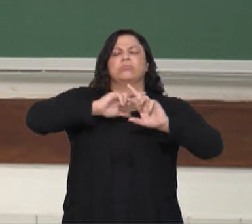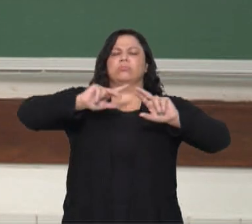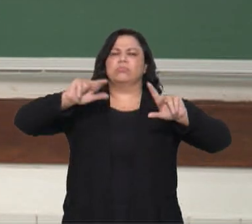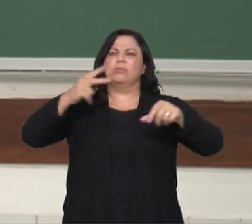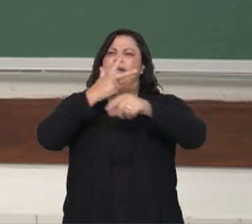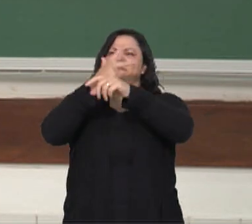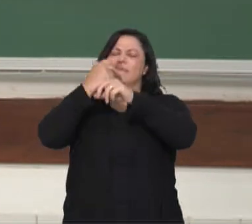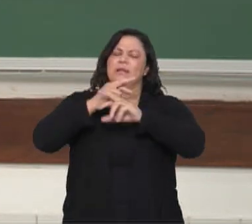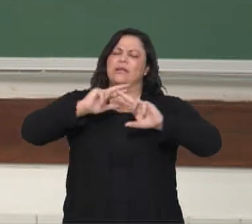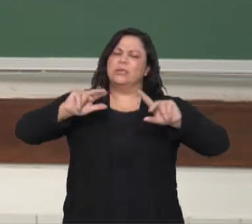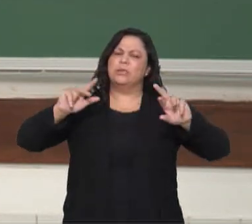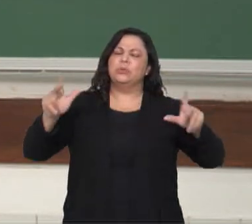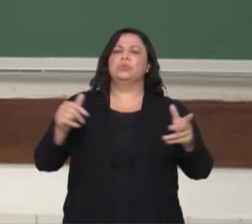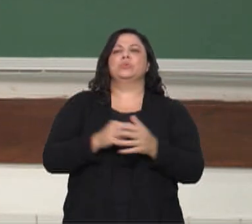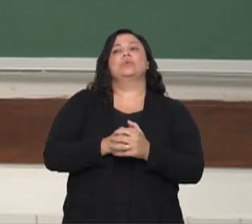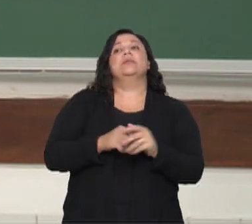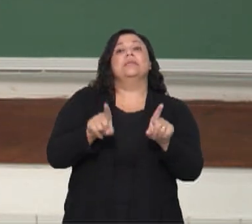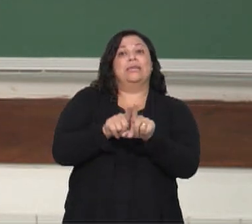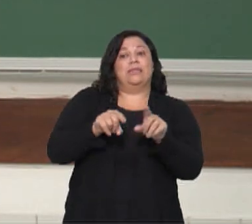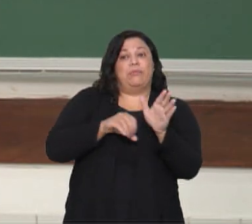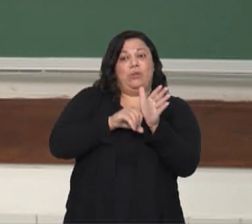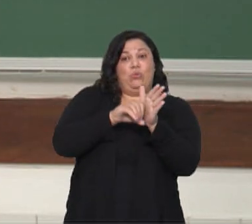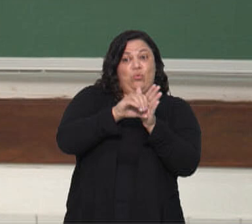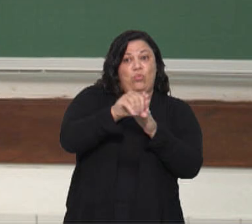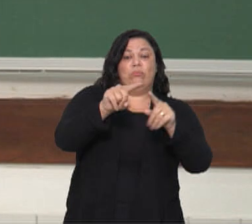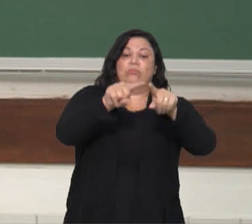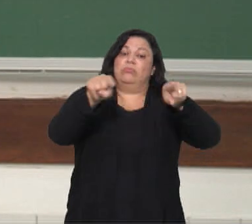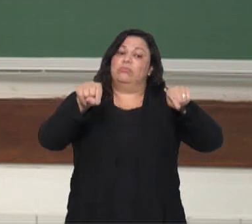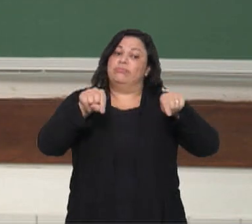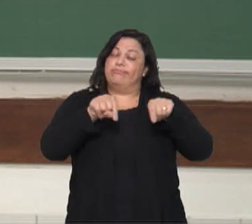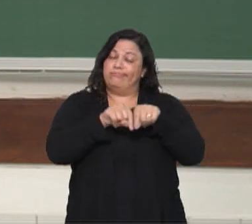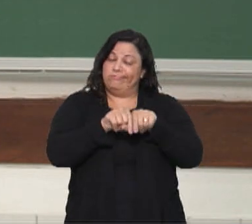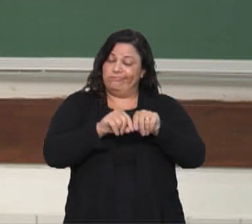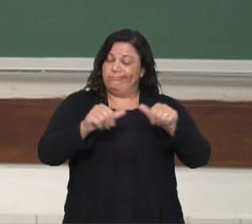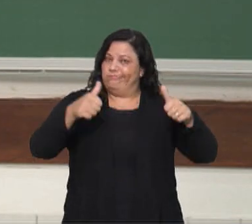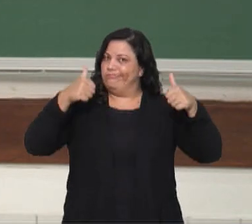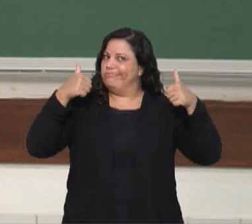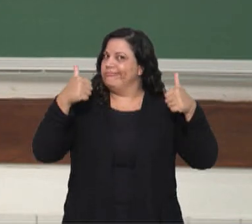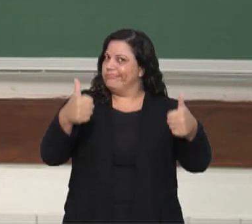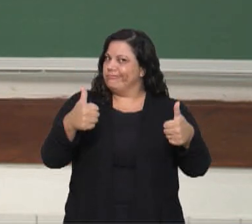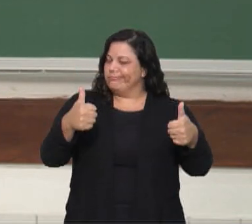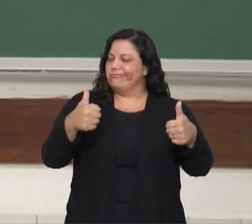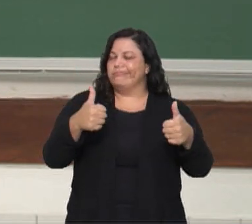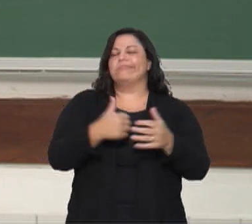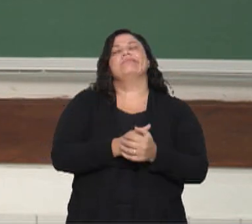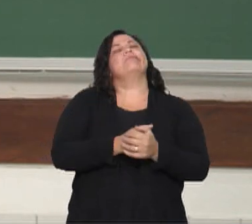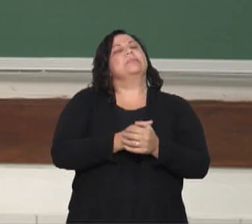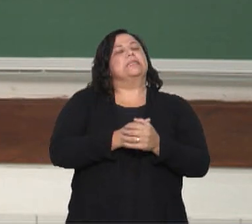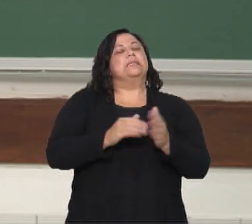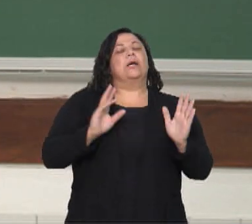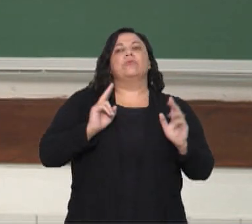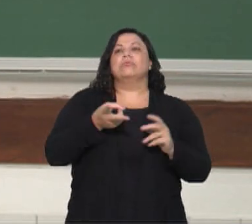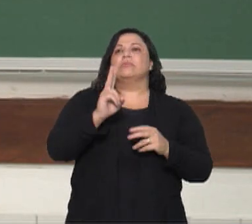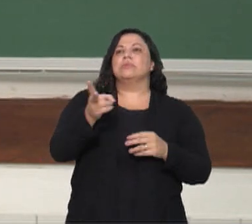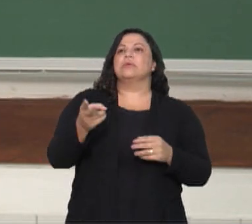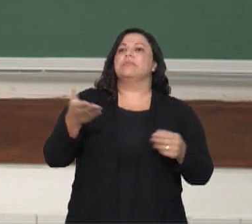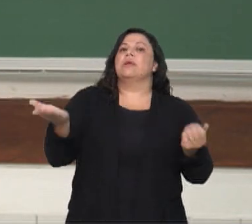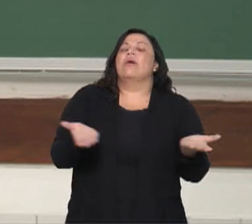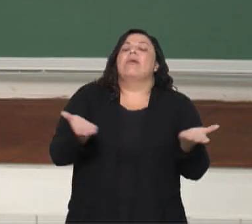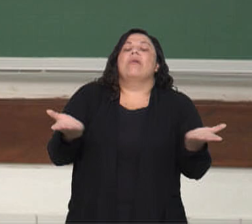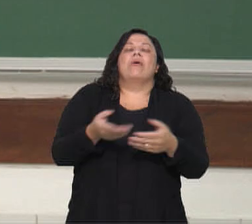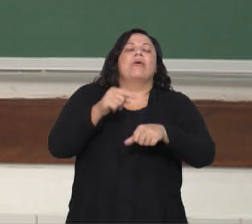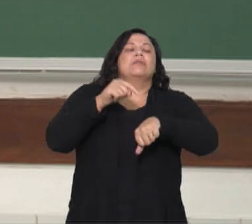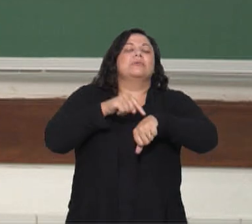o pacote da internet, é muito bacana isso, para vocês poderem acompanhar as nossas aulas. E como a gente sempre termina a nossa aula, nesse momento,